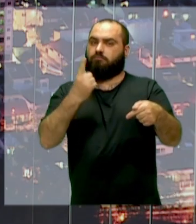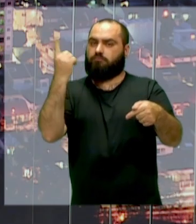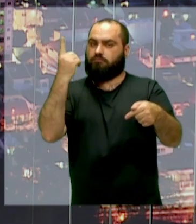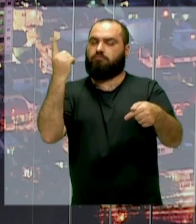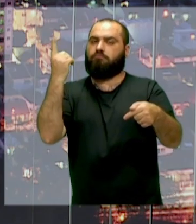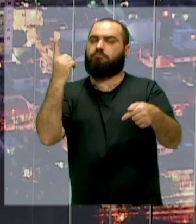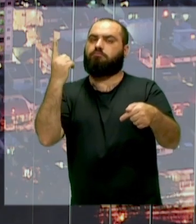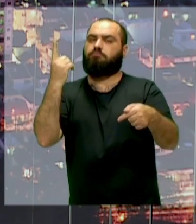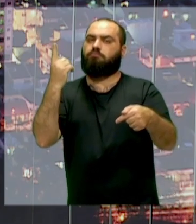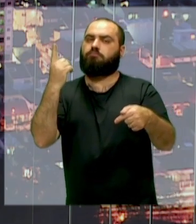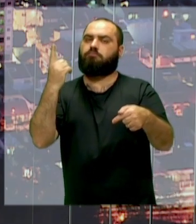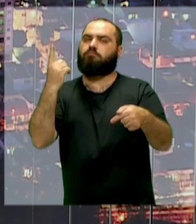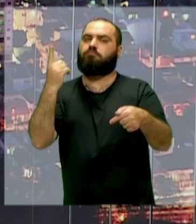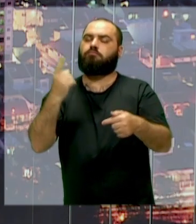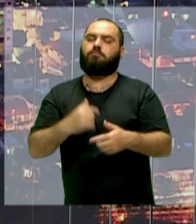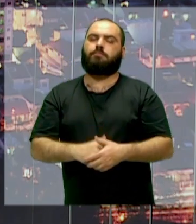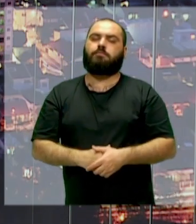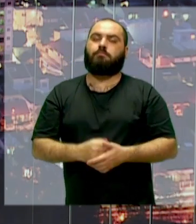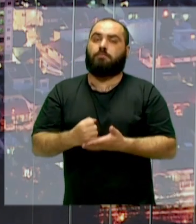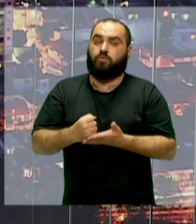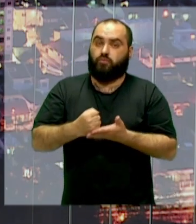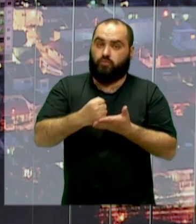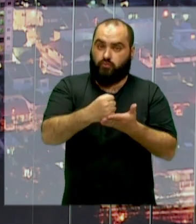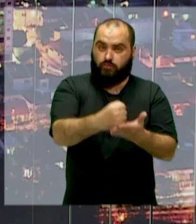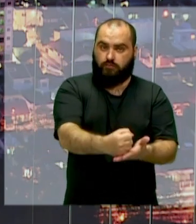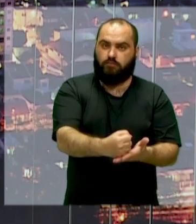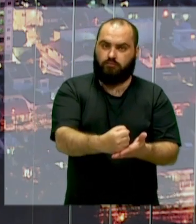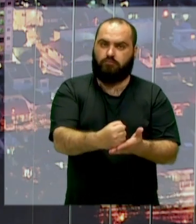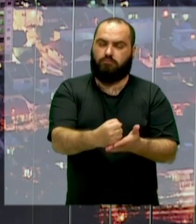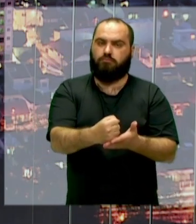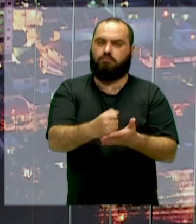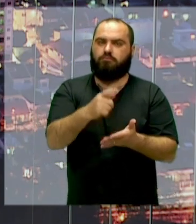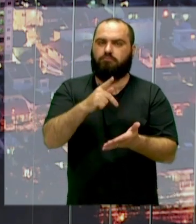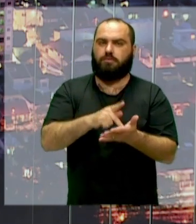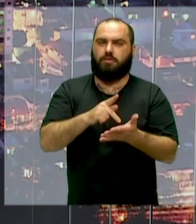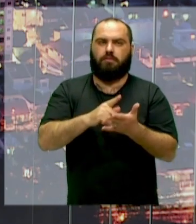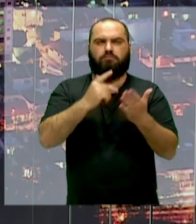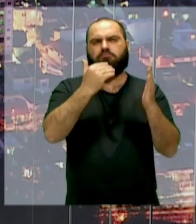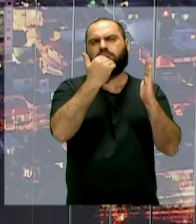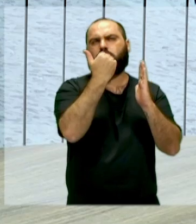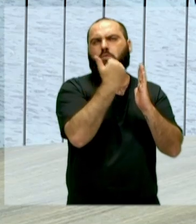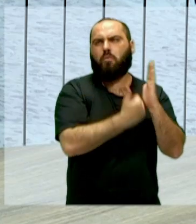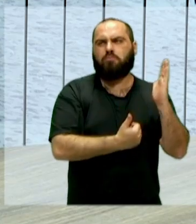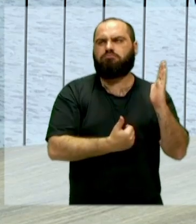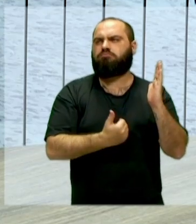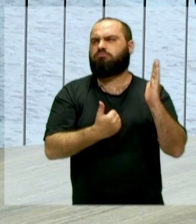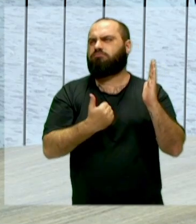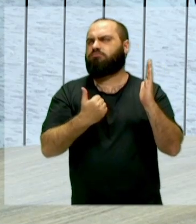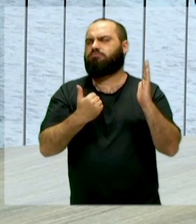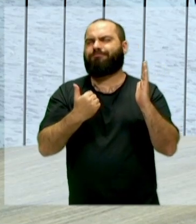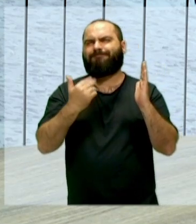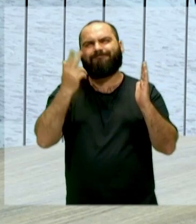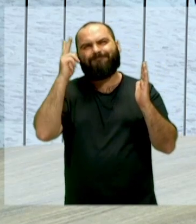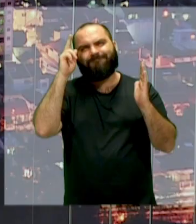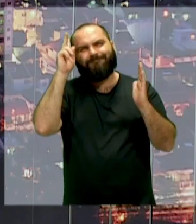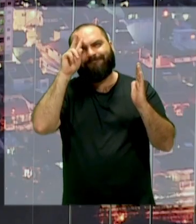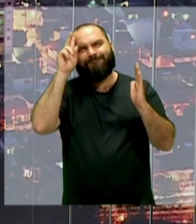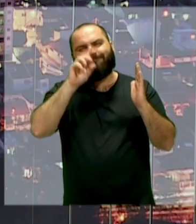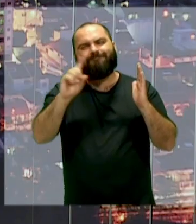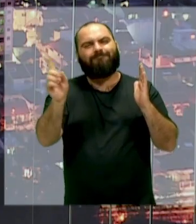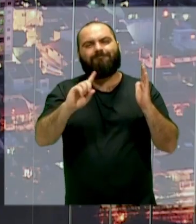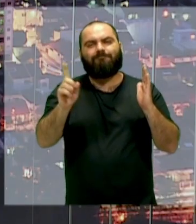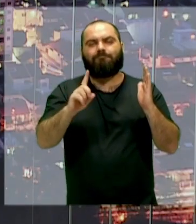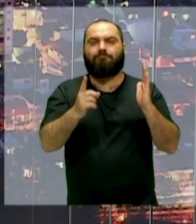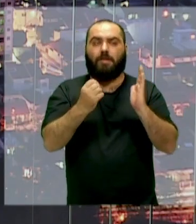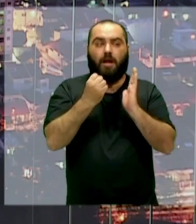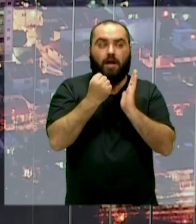uma uma isenção ou um desconto eu não me lembro exatamente como é que era mas era um um um incentivo